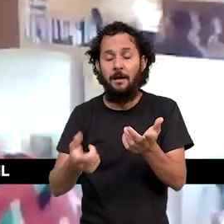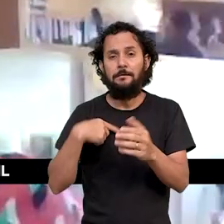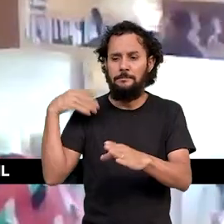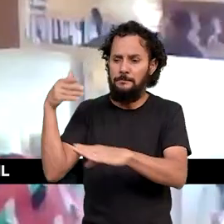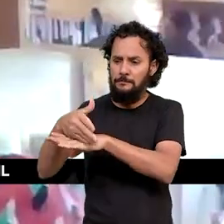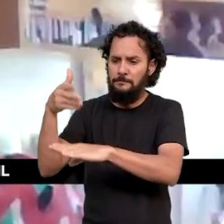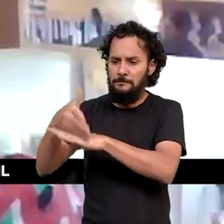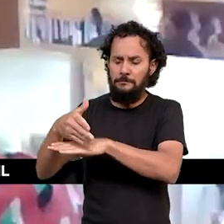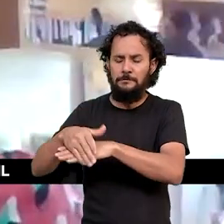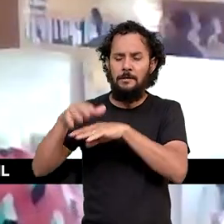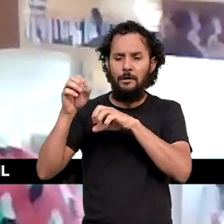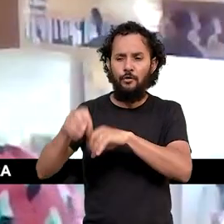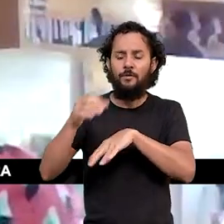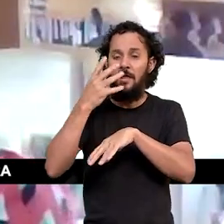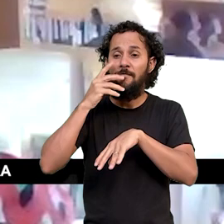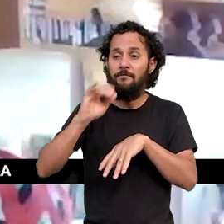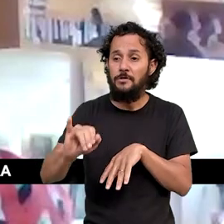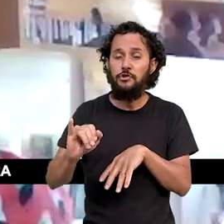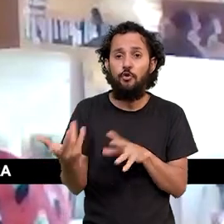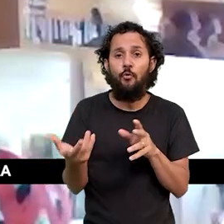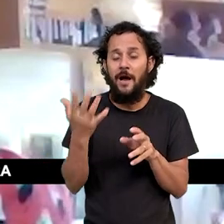frequência à educação infantil